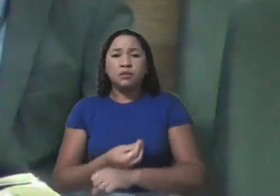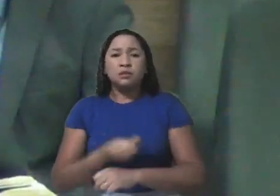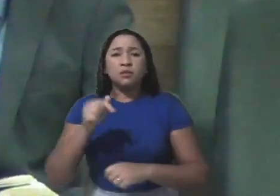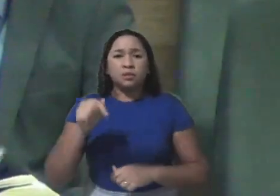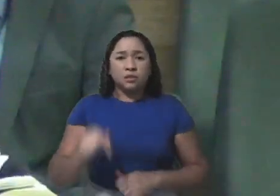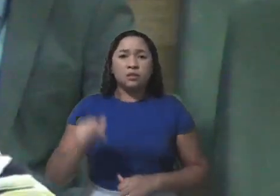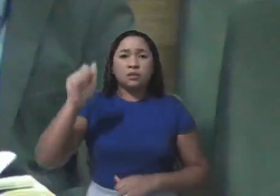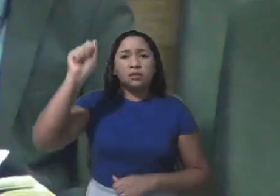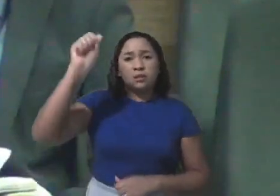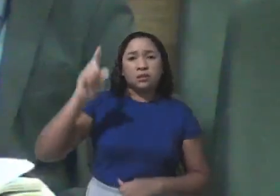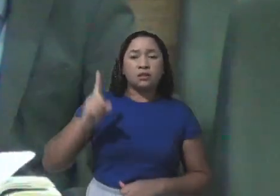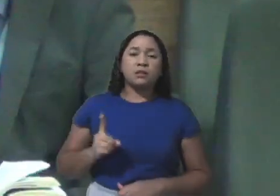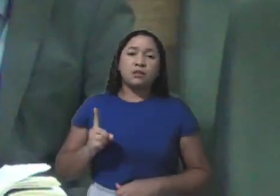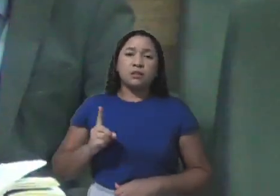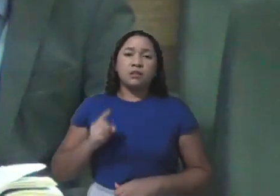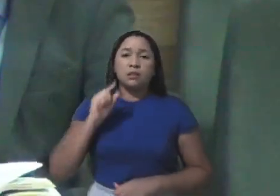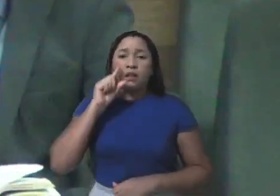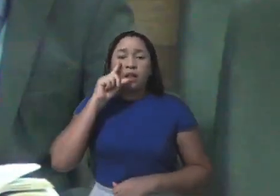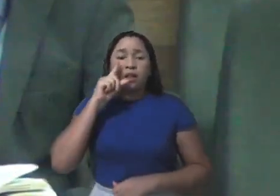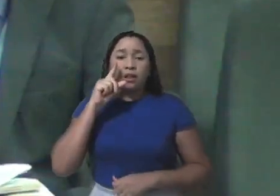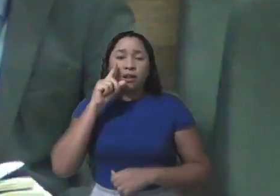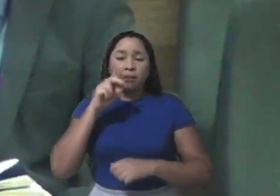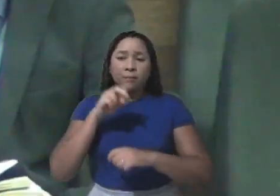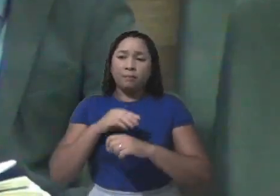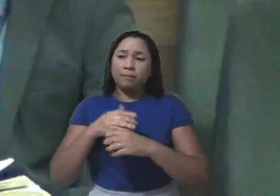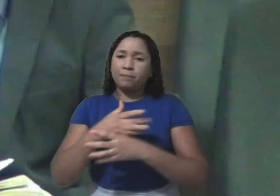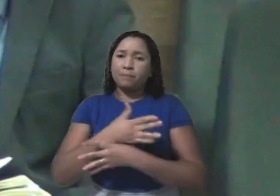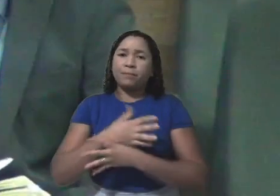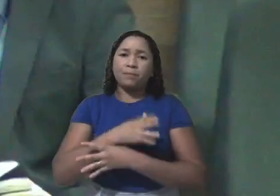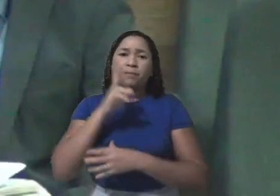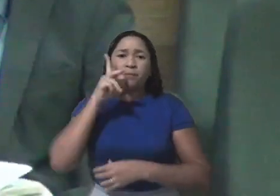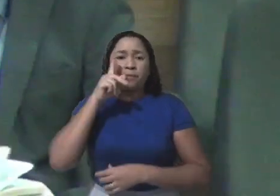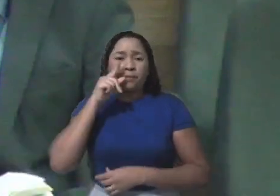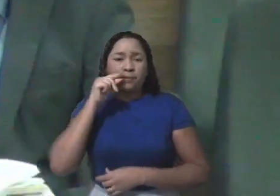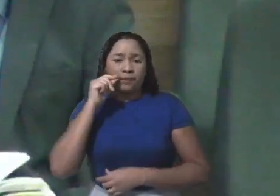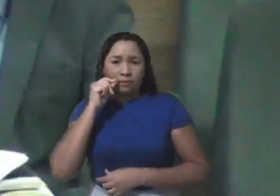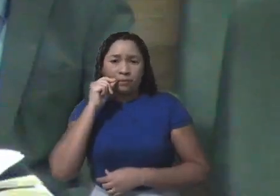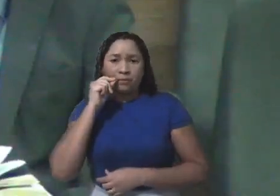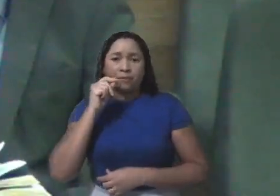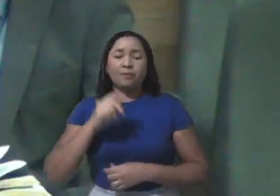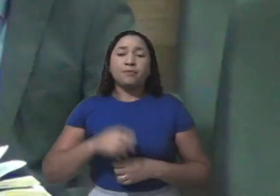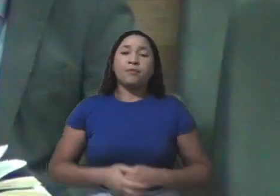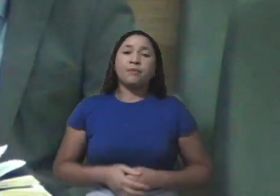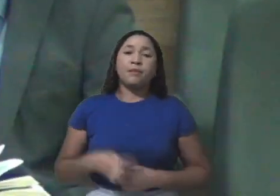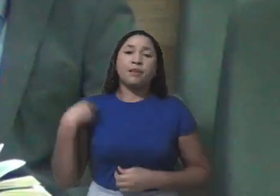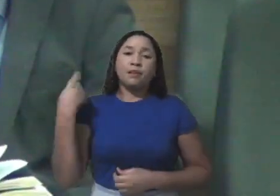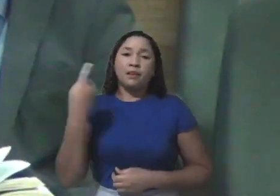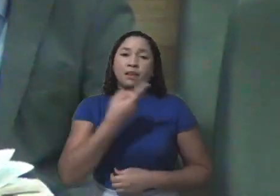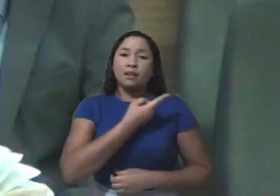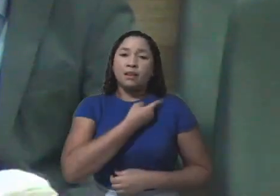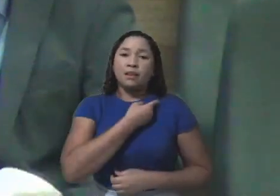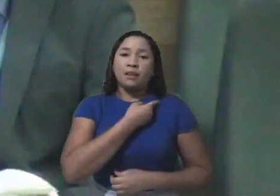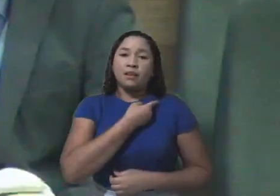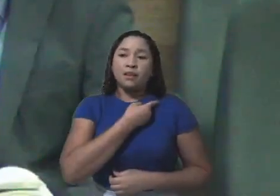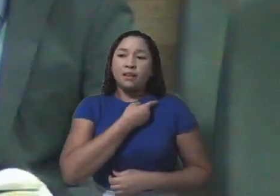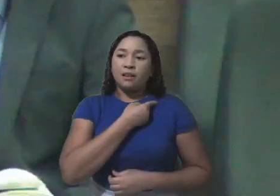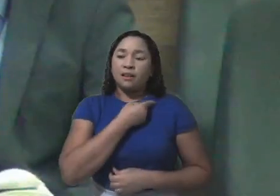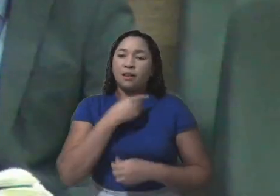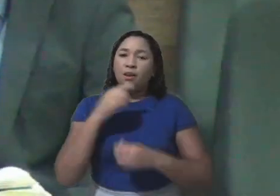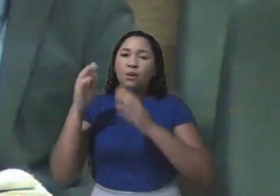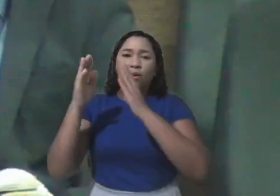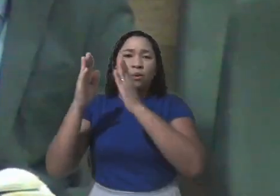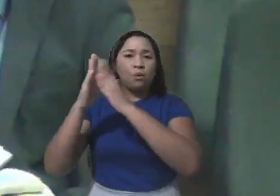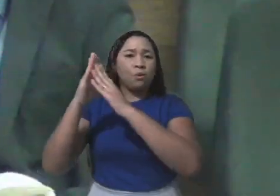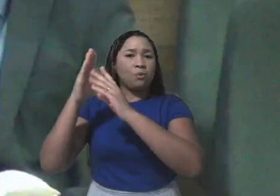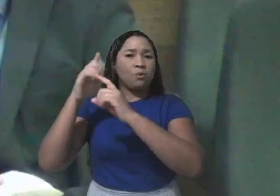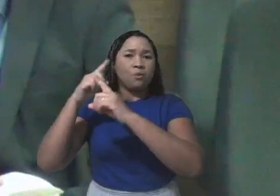em Maceió, nós somos a igreja universal de Cristo. Nós somos o corpo do